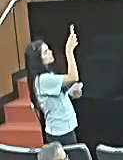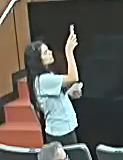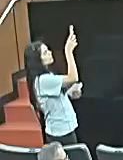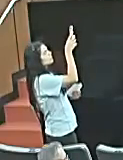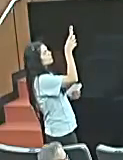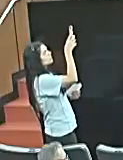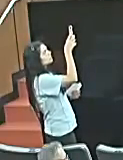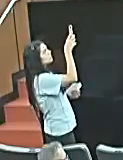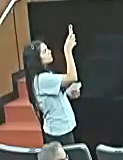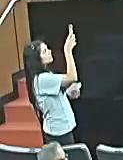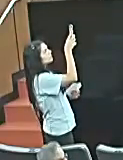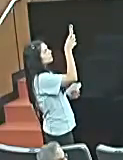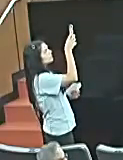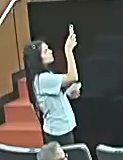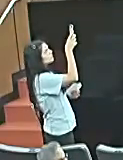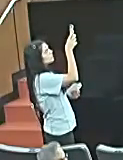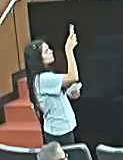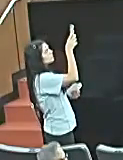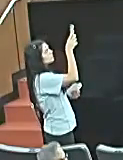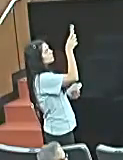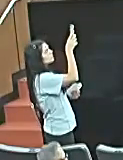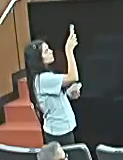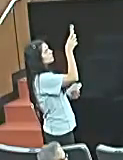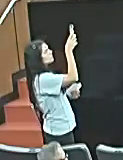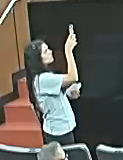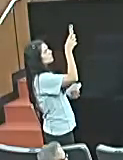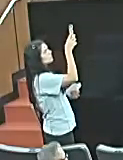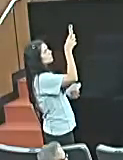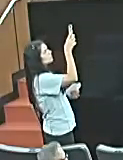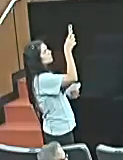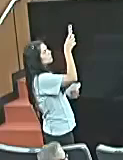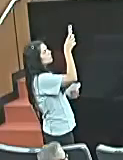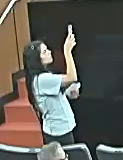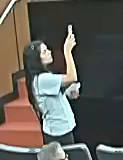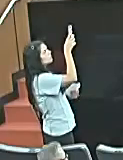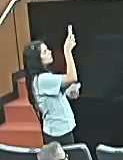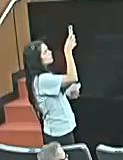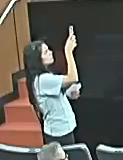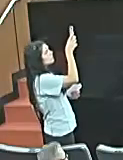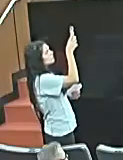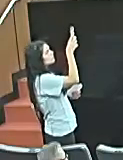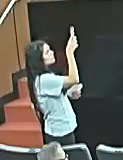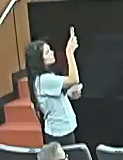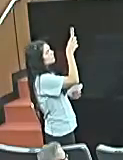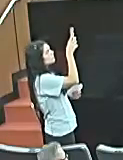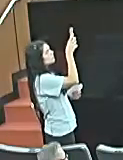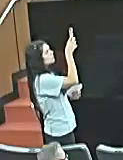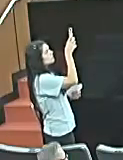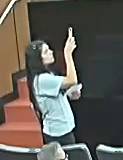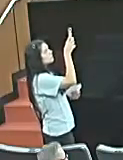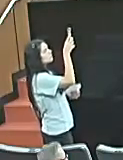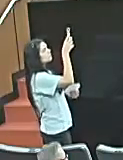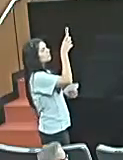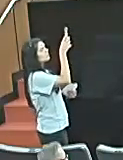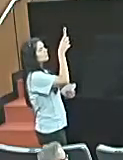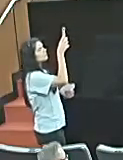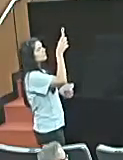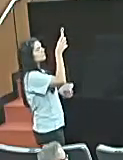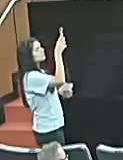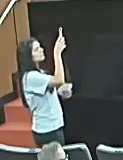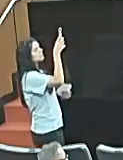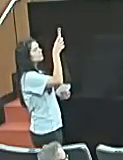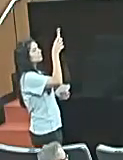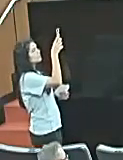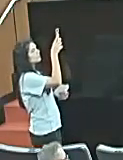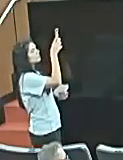ótimo pessoal eu acho que muitas coisas nós no sistema prisional não concordamos mas eu acredito que existe uma